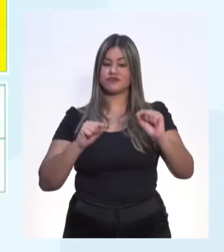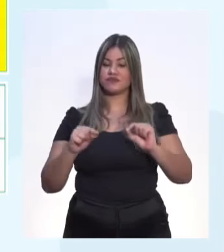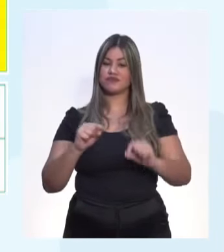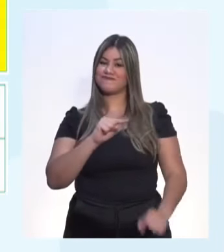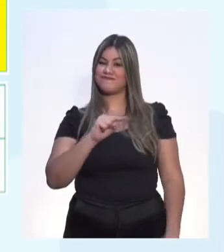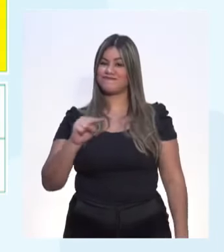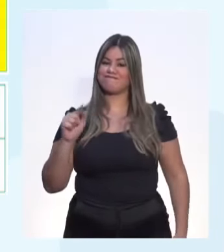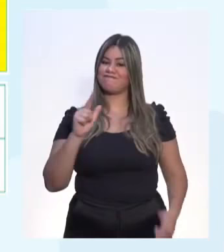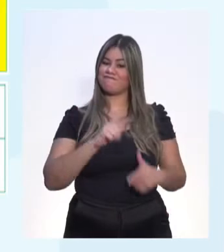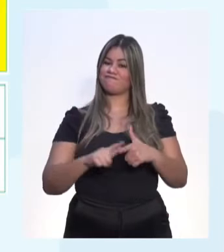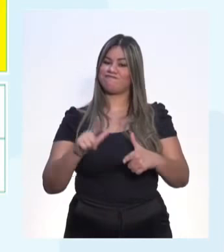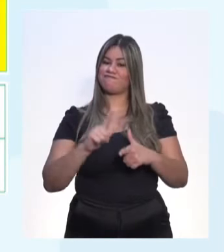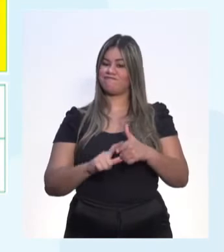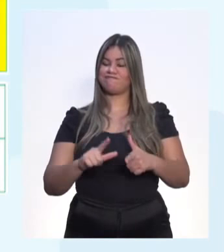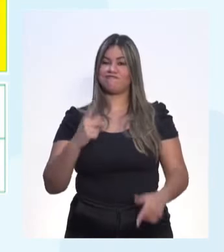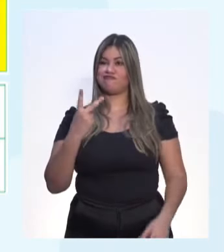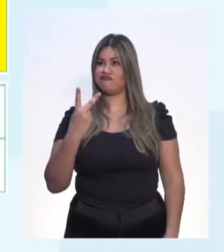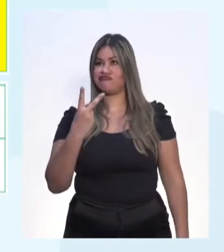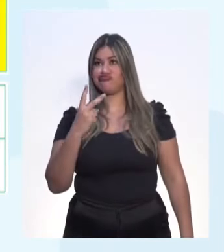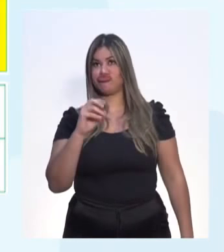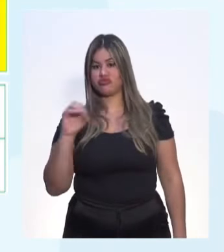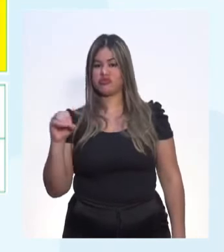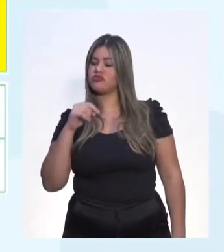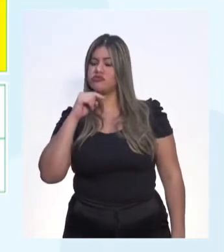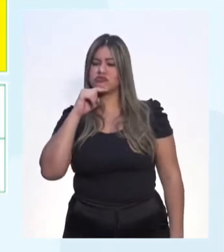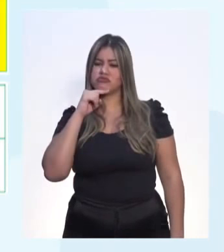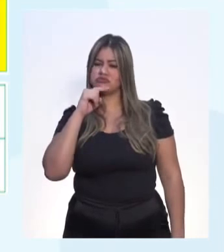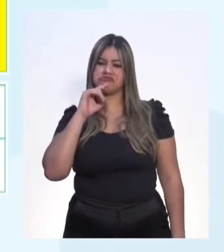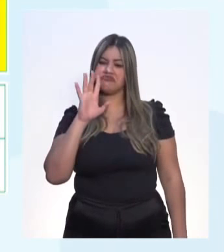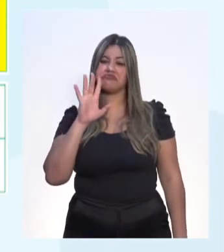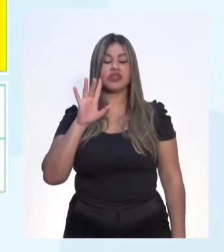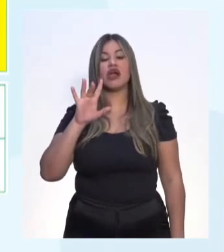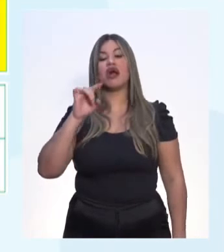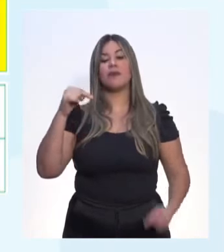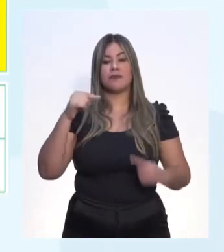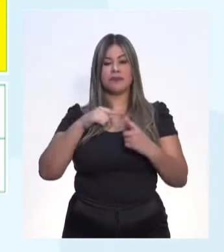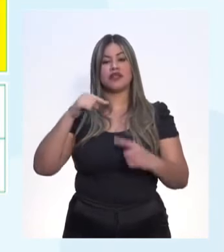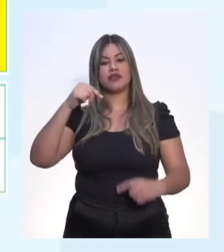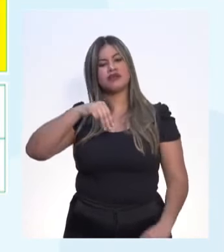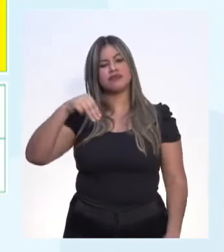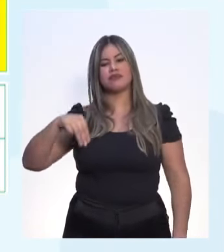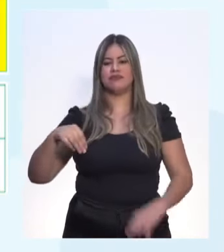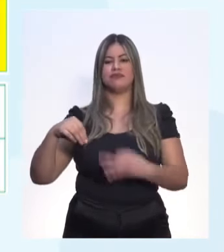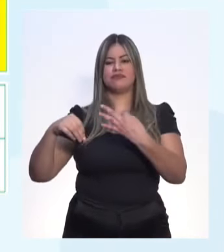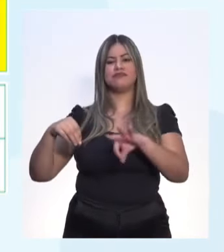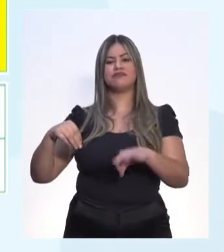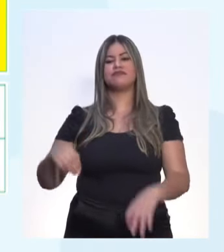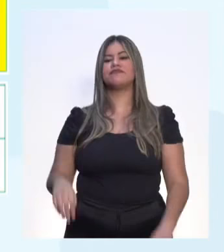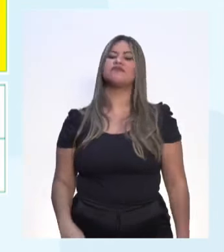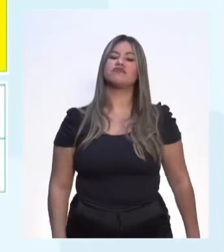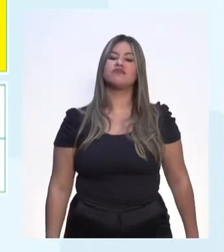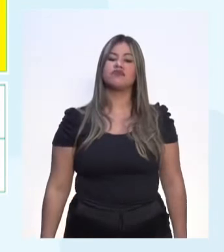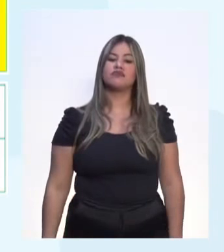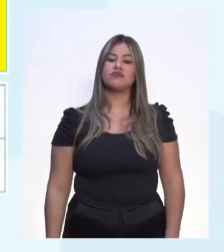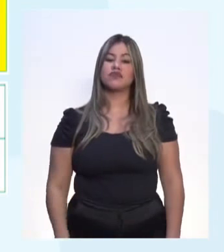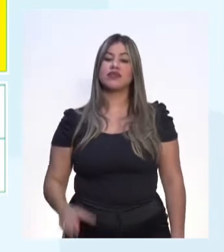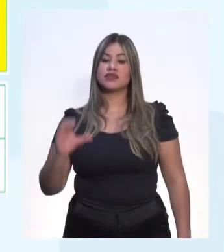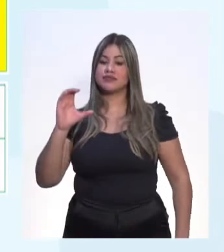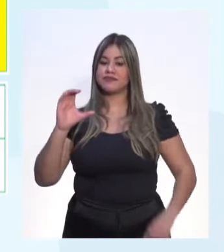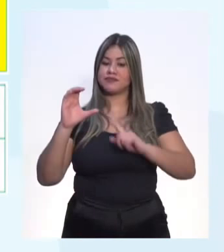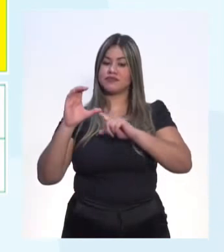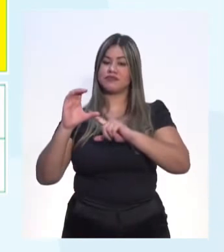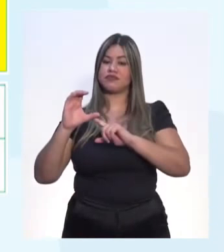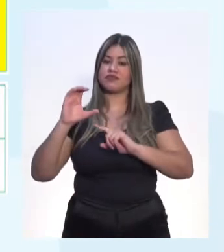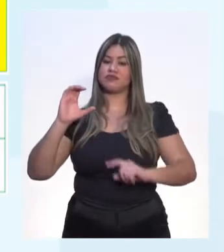pessoal aí não teve muito problema para representar os dois mil tá Então m.m.a. olha lá 1 2